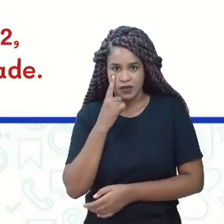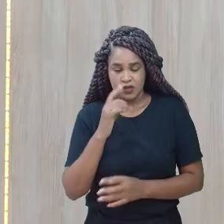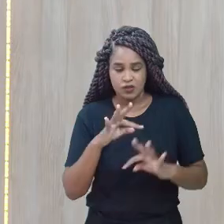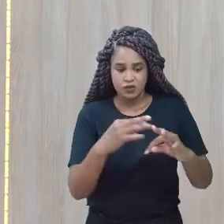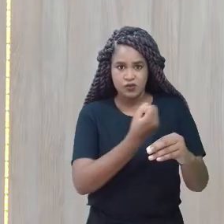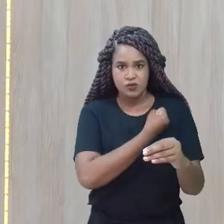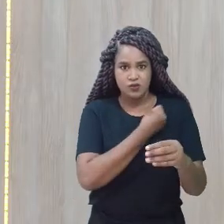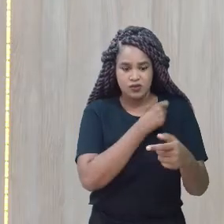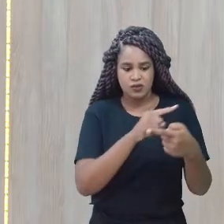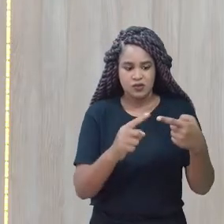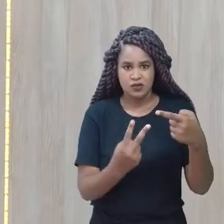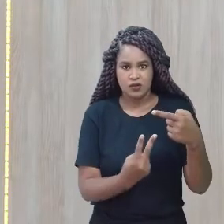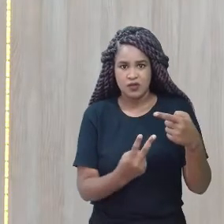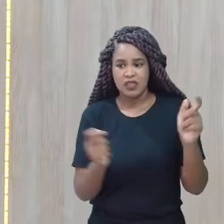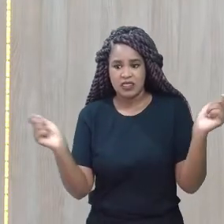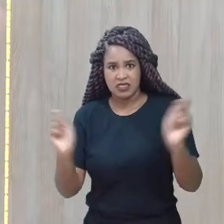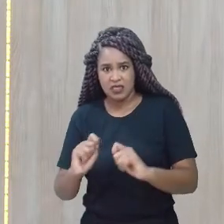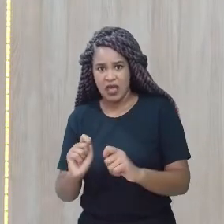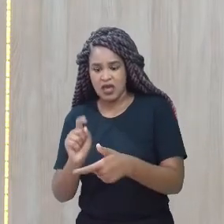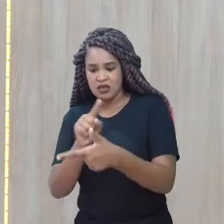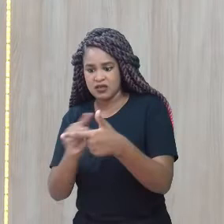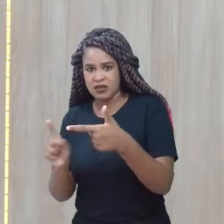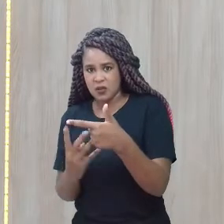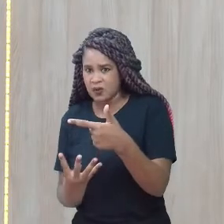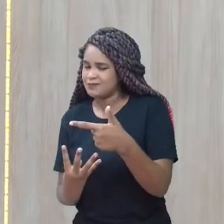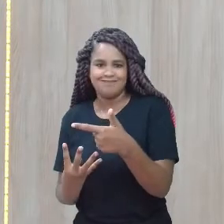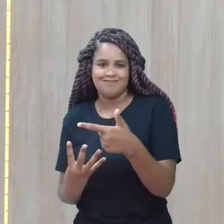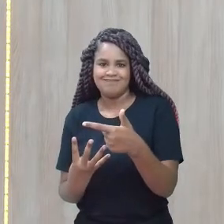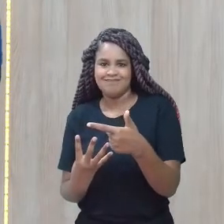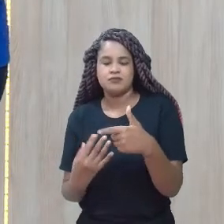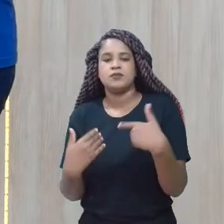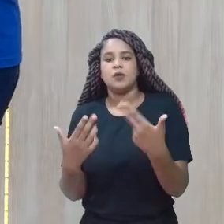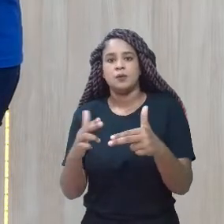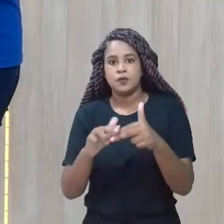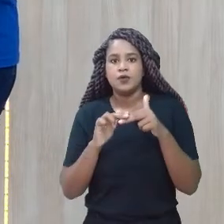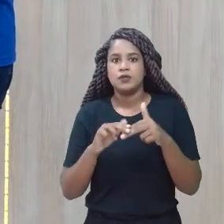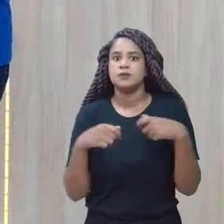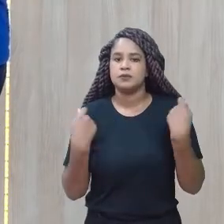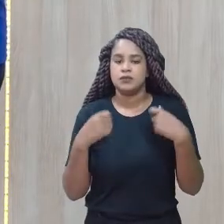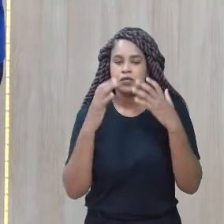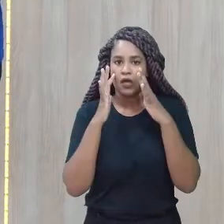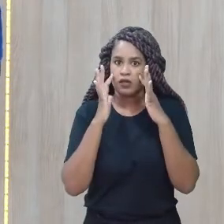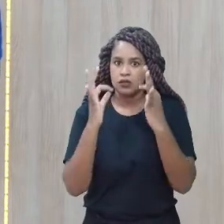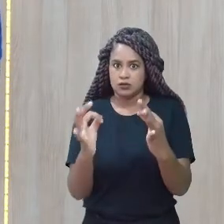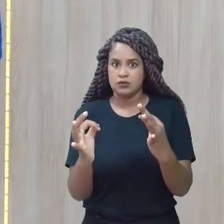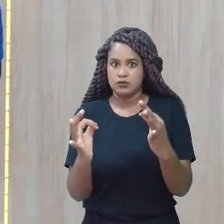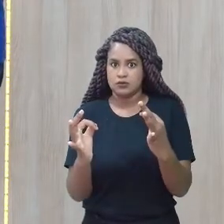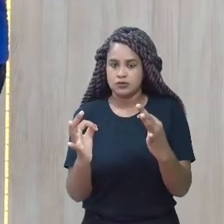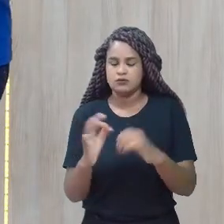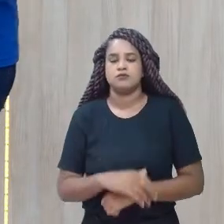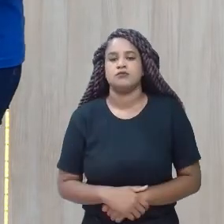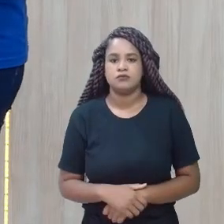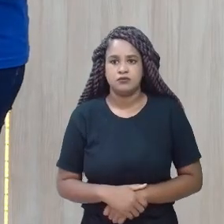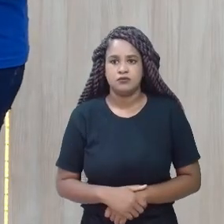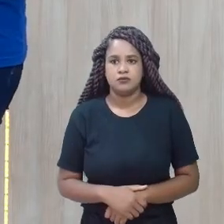2 que vai dividir para 4, tá? A gente já começa aí colocando essas observações nas regrinhas, tá